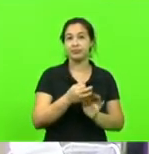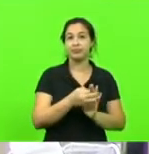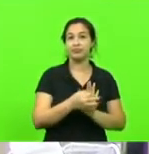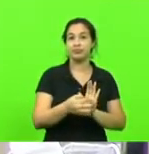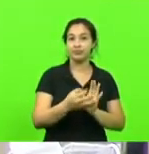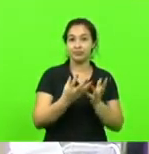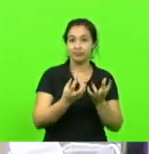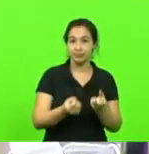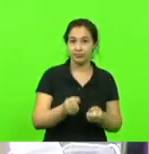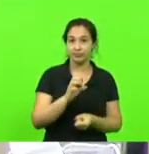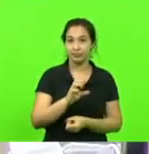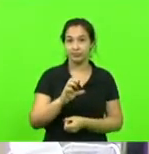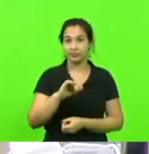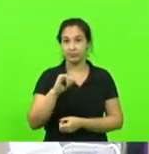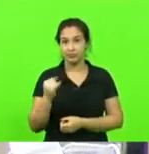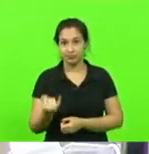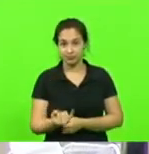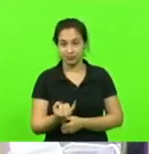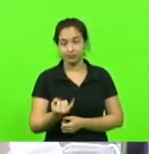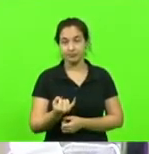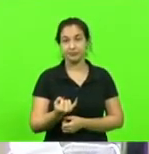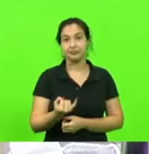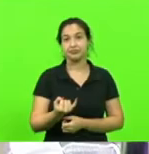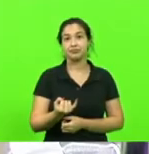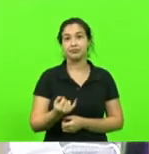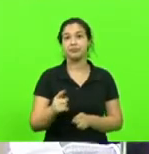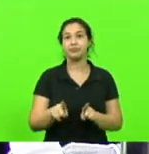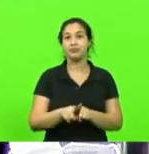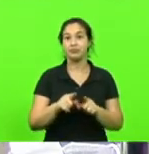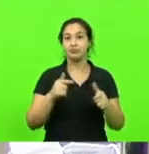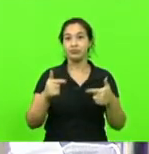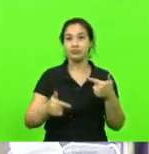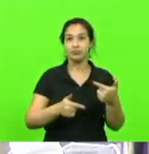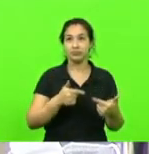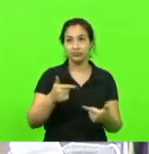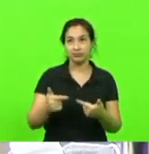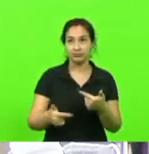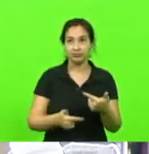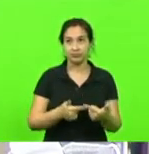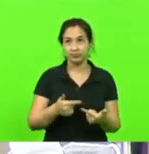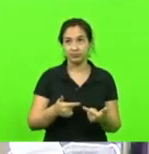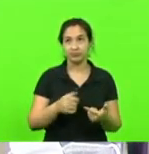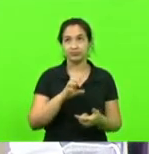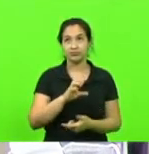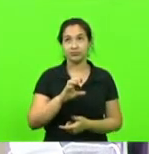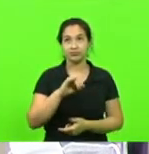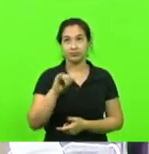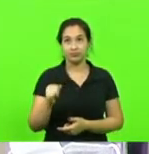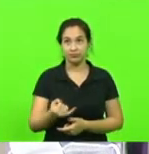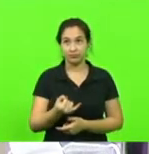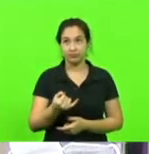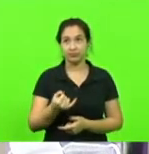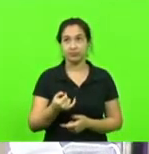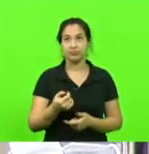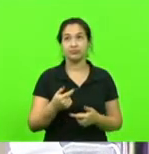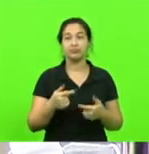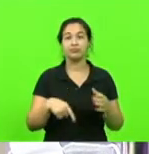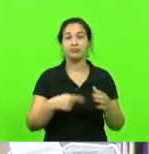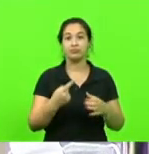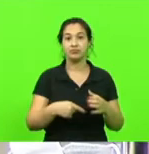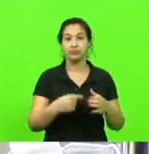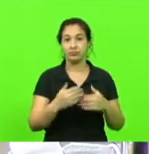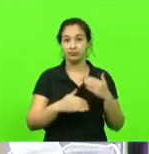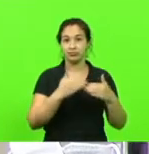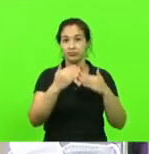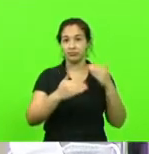comissões de Constituição e Justiça e Trabalho, Comissão de Constituição e Justiça e Comissão de Transportes e Desenvolvimento